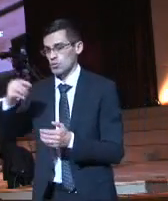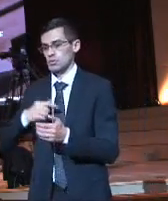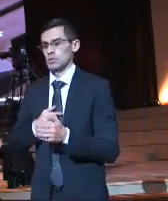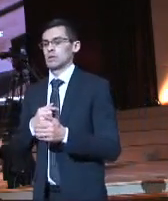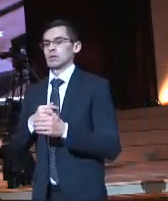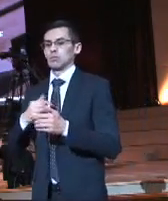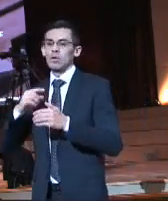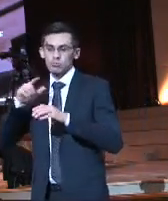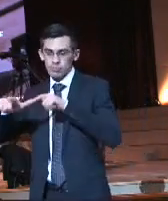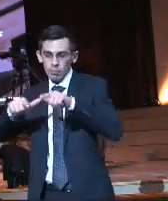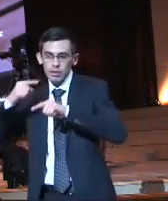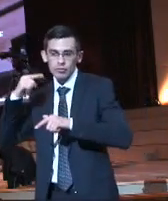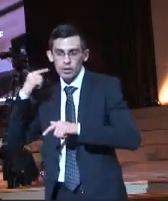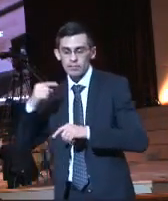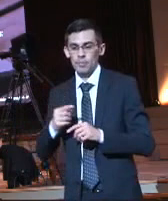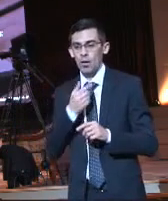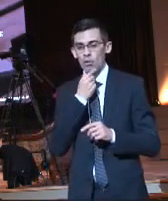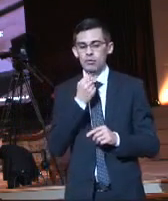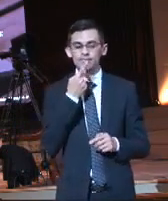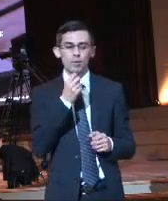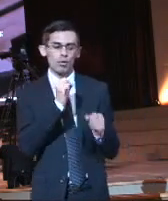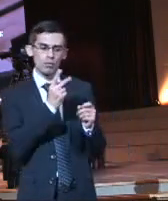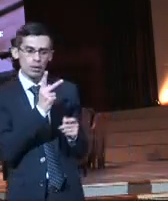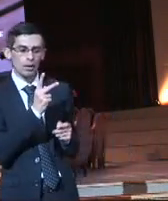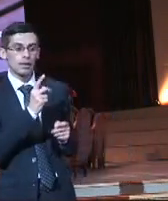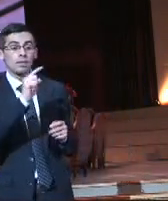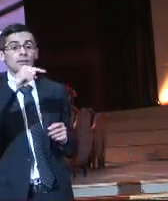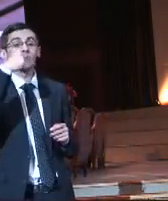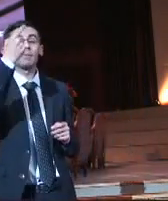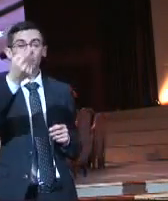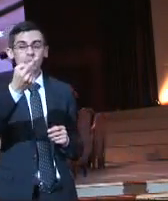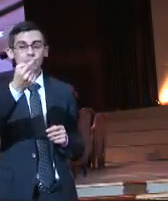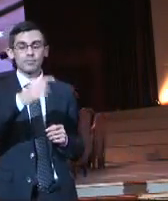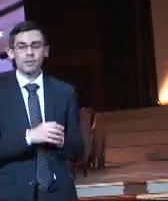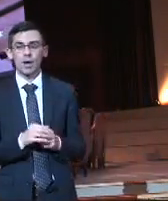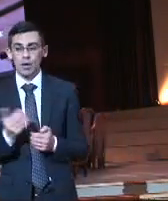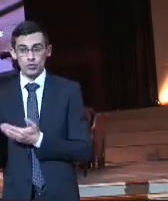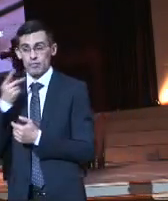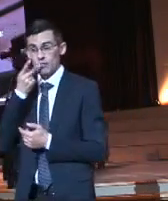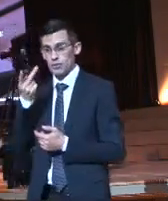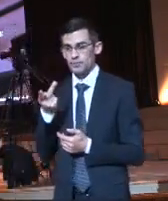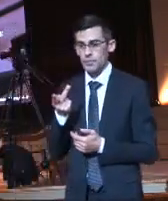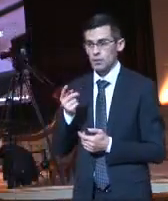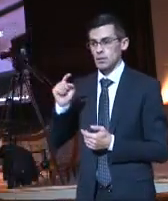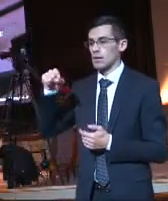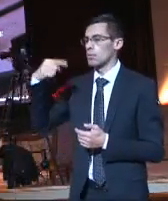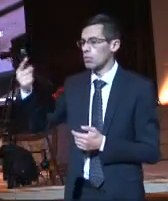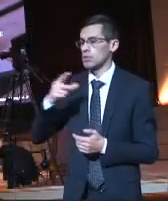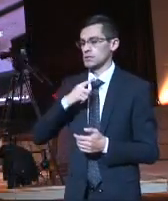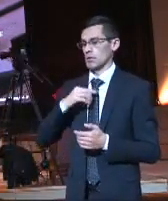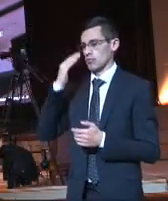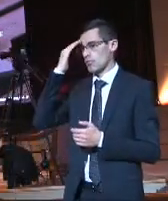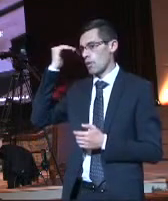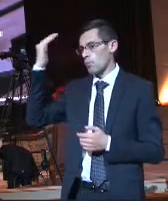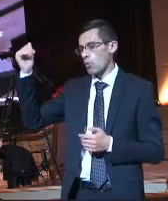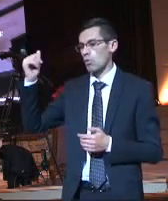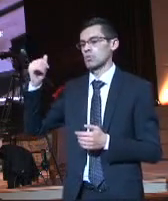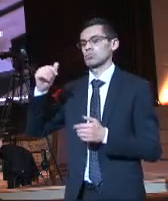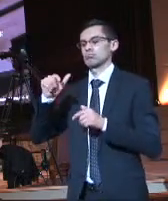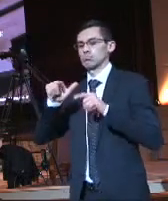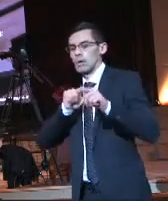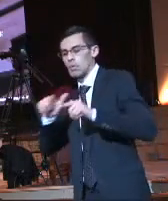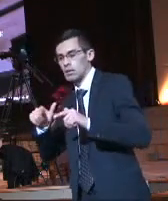bem. E depois? Bom, depois que eu tivesse um pouco de sucesso na minha carreira, eu